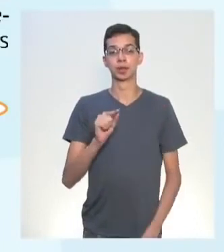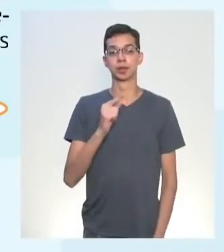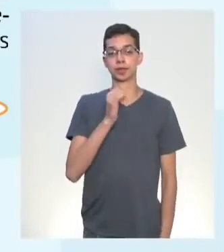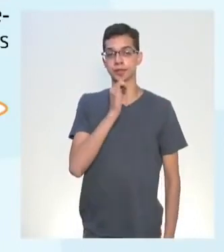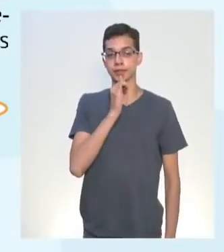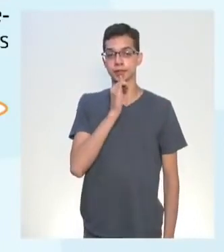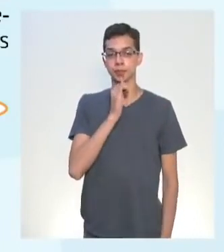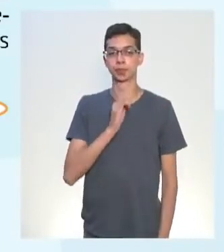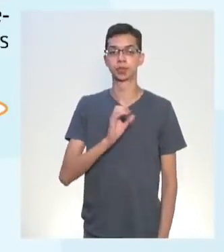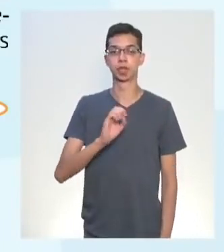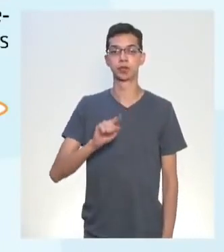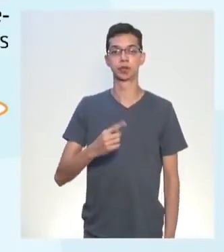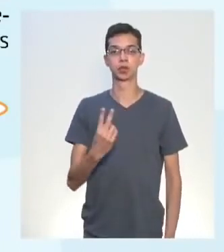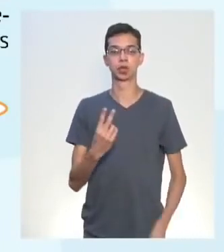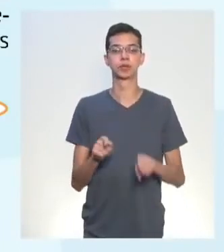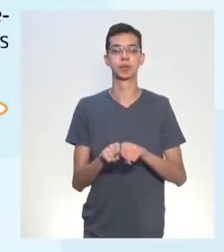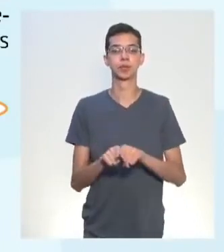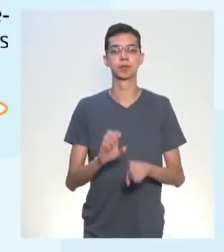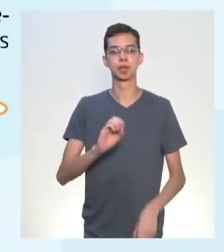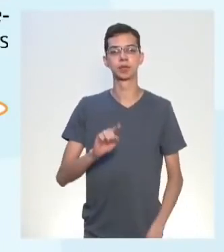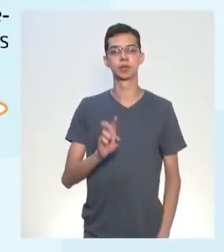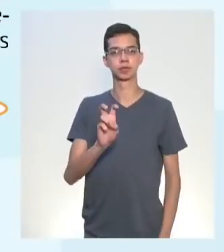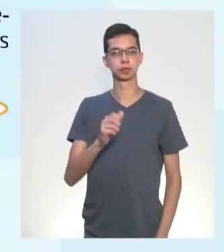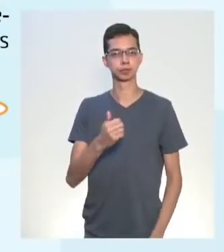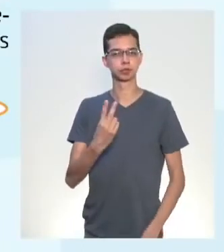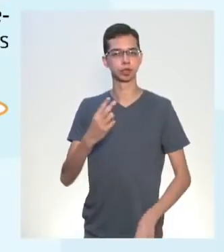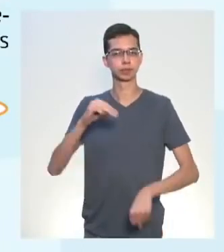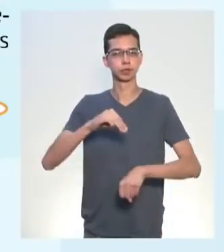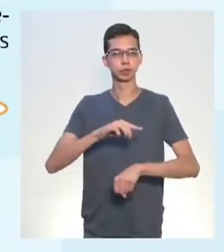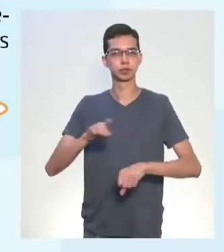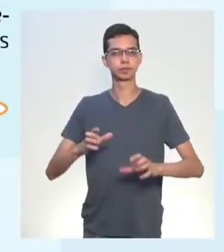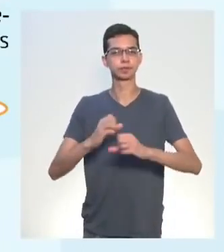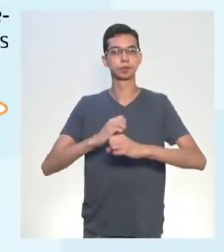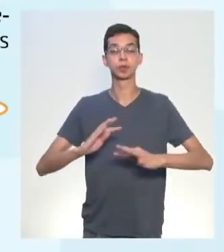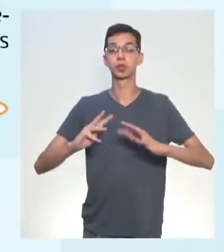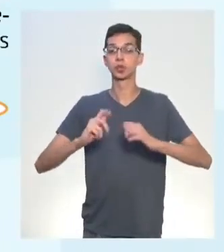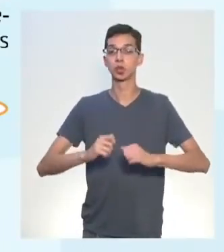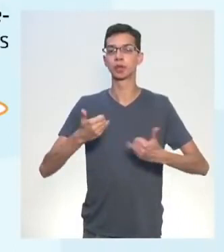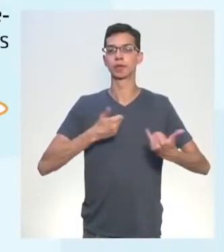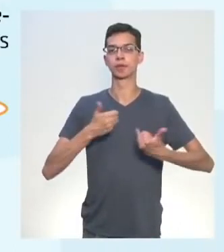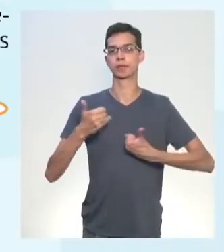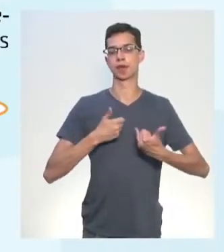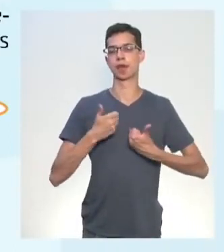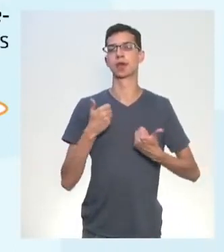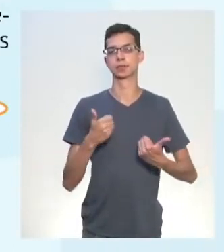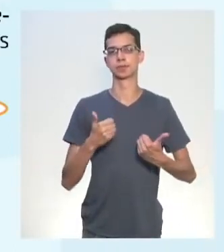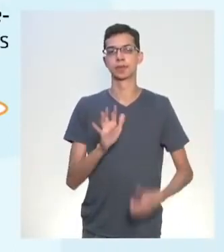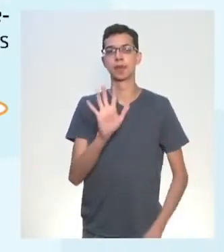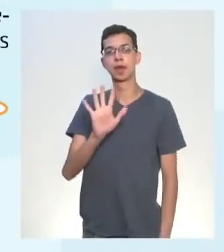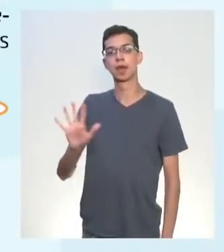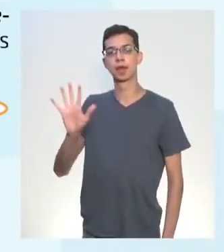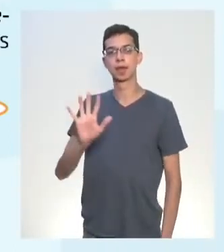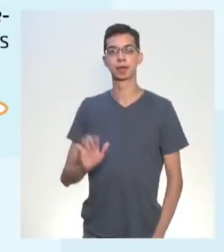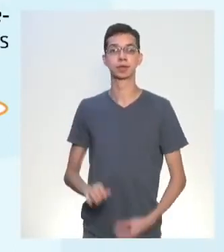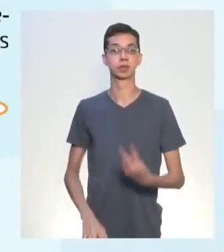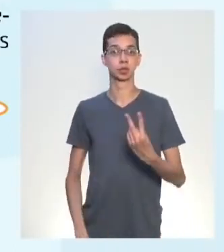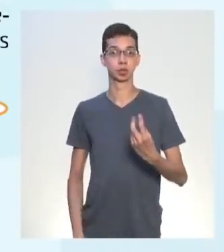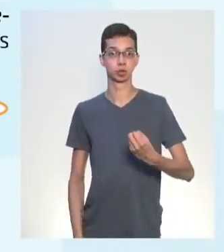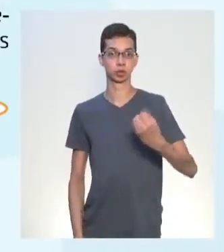de meio, tá bom? Mais 2 minutinhos para vocês calcularem aí, então, para mim, a área para esses dois valores